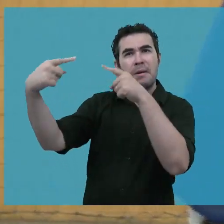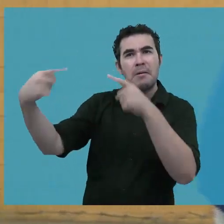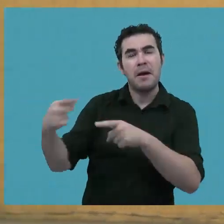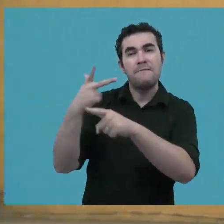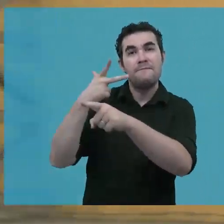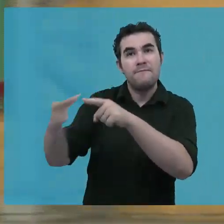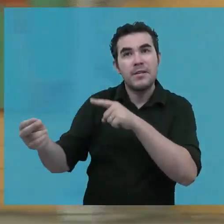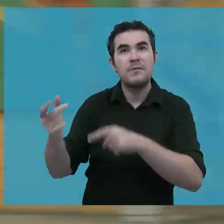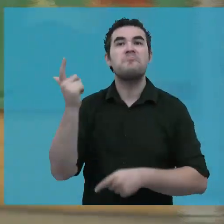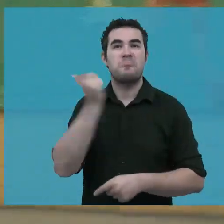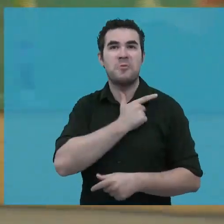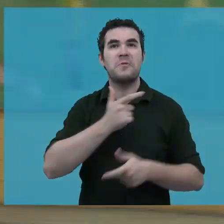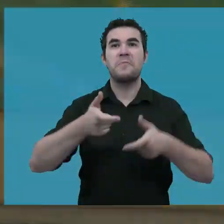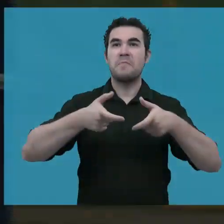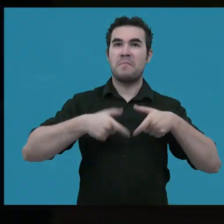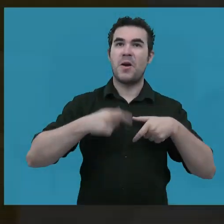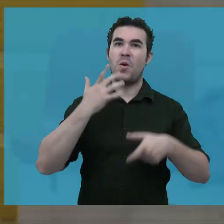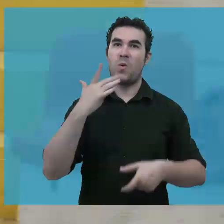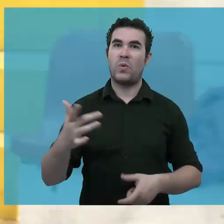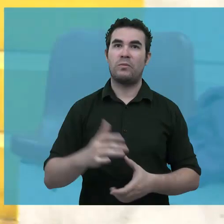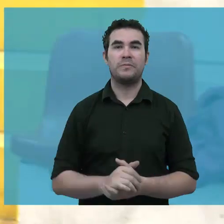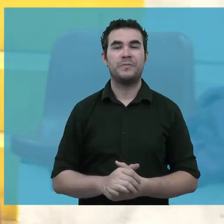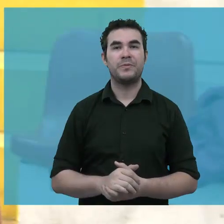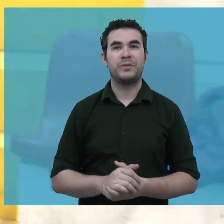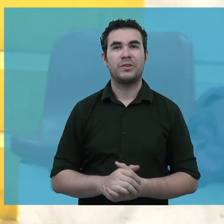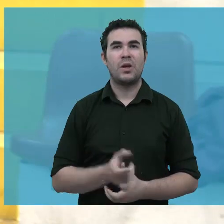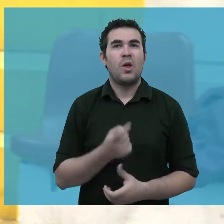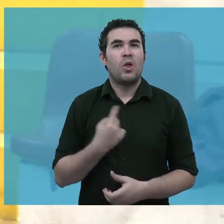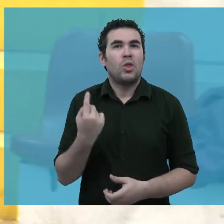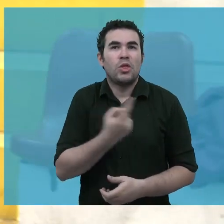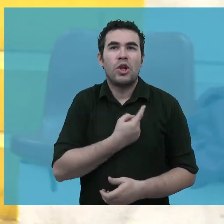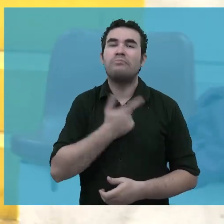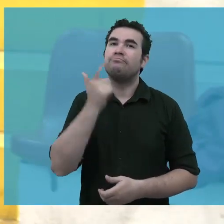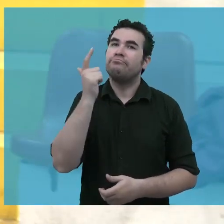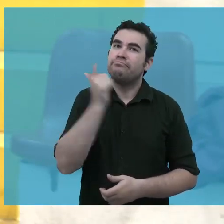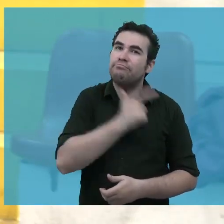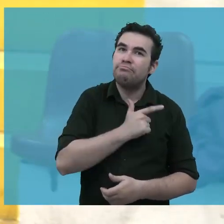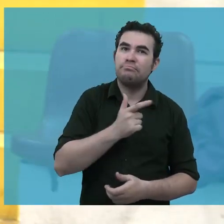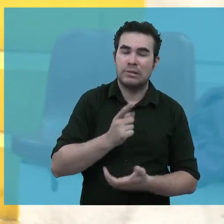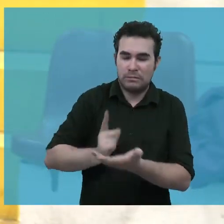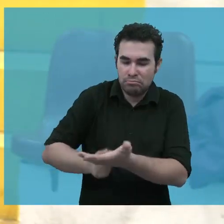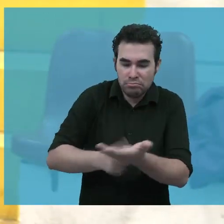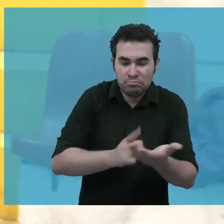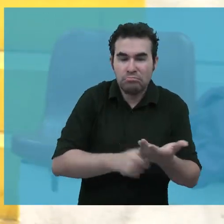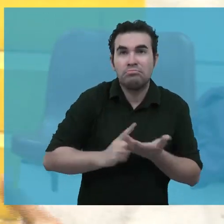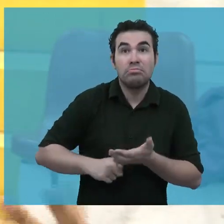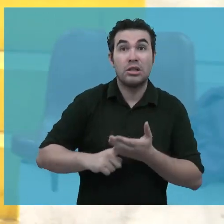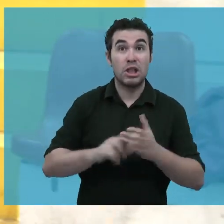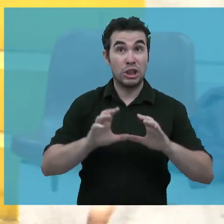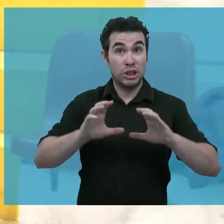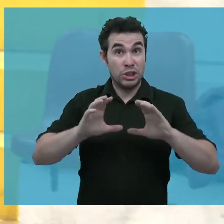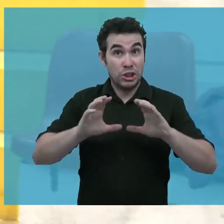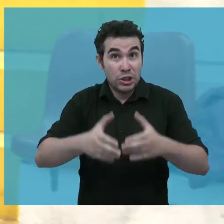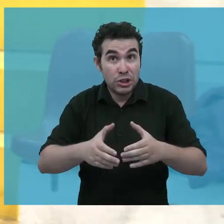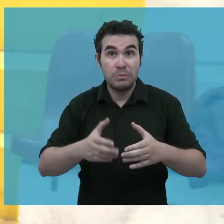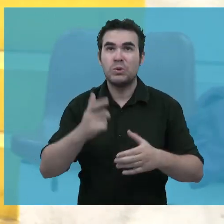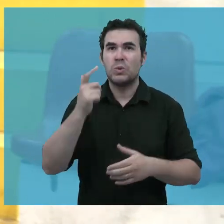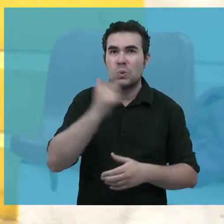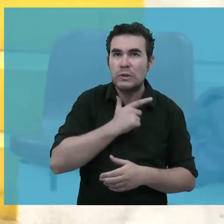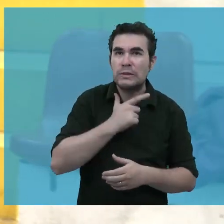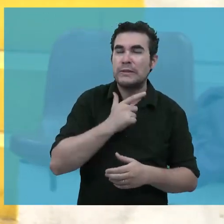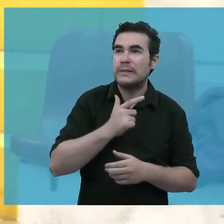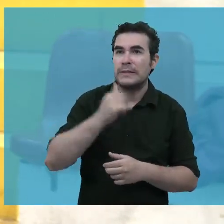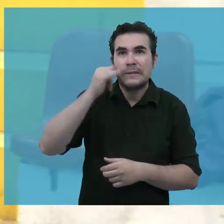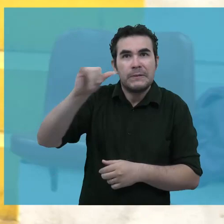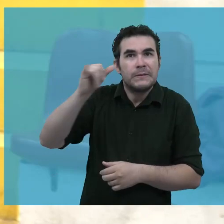a equipe a trazer a medalha de ouro. A gente bota muito gás que a gente tem na defesa para... Tanto eu acho que é isso que a gente consegue